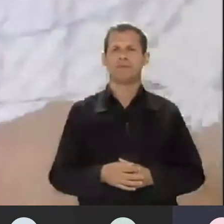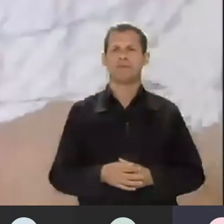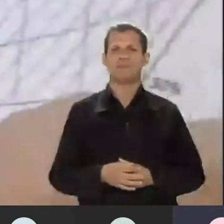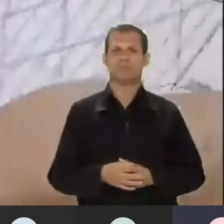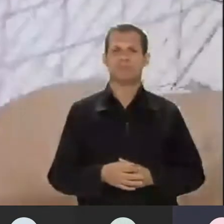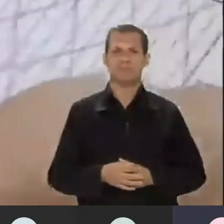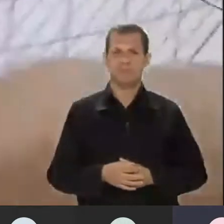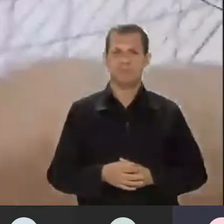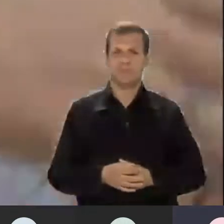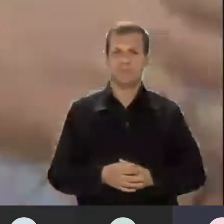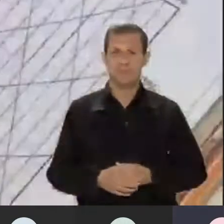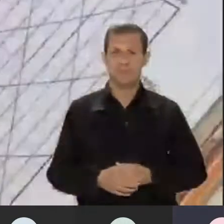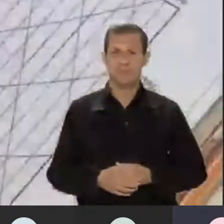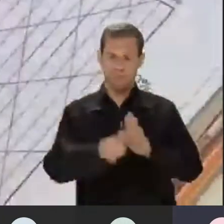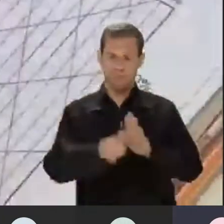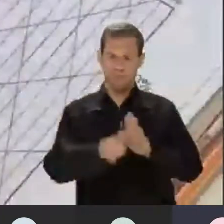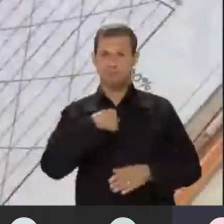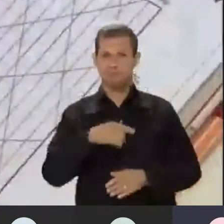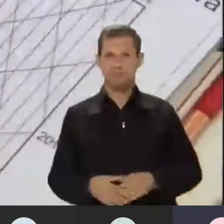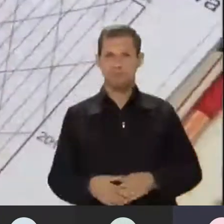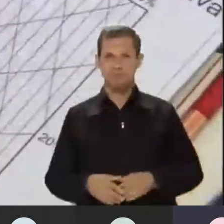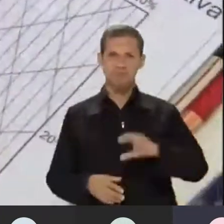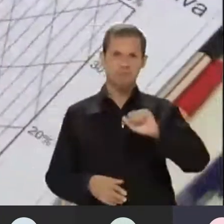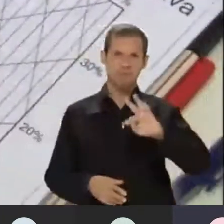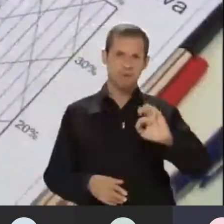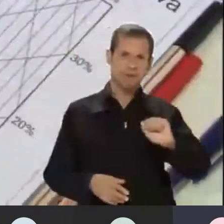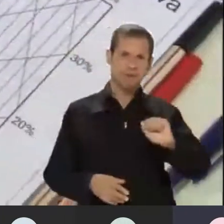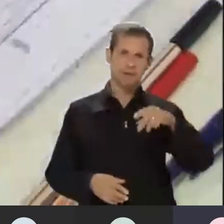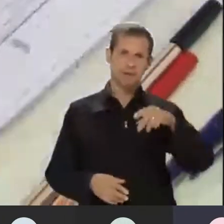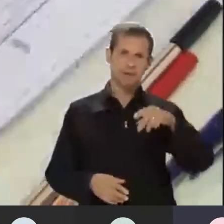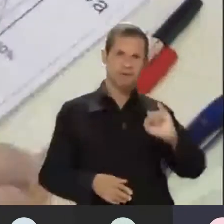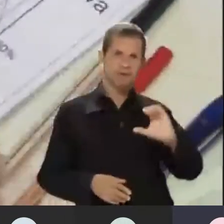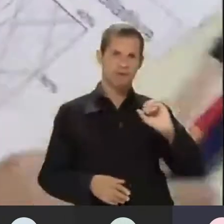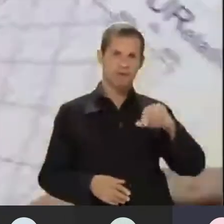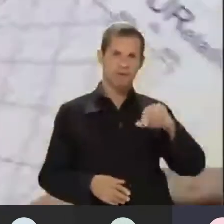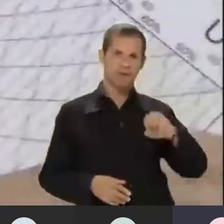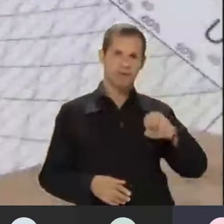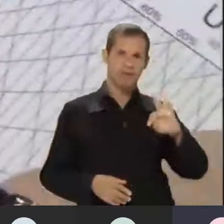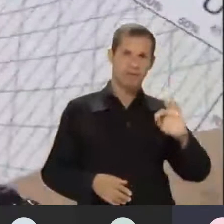Então, primeiramente, eu tenho aqui a carta psicrométrica.